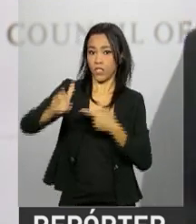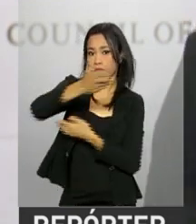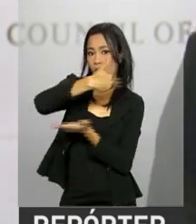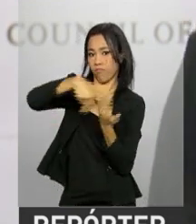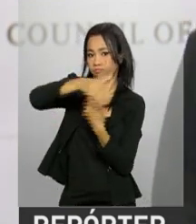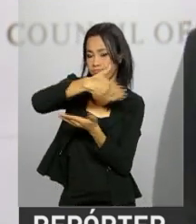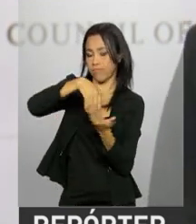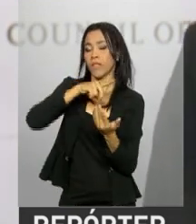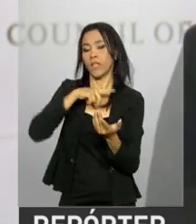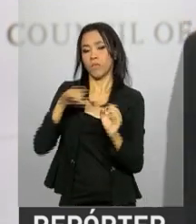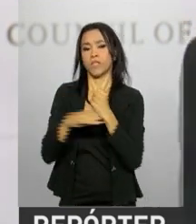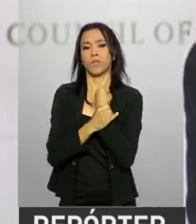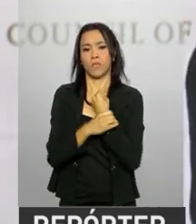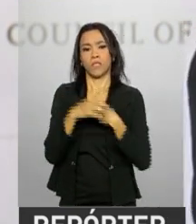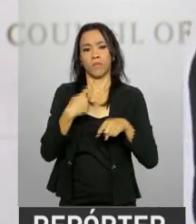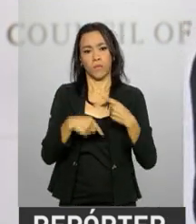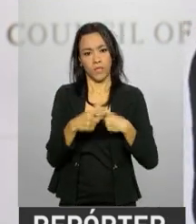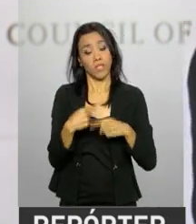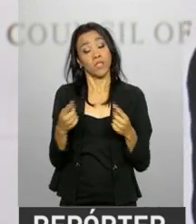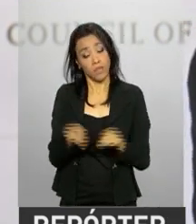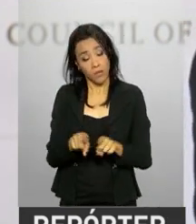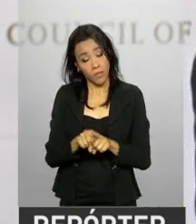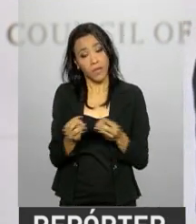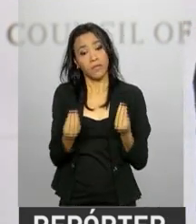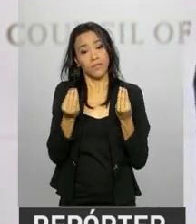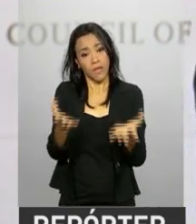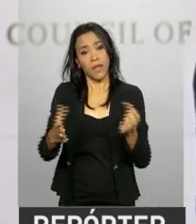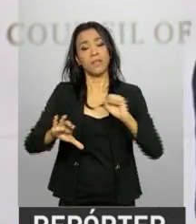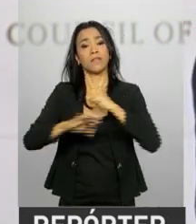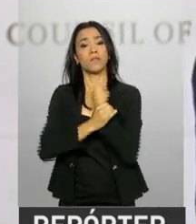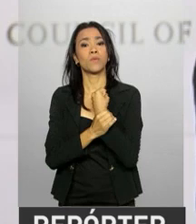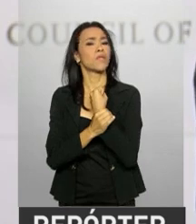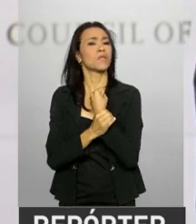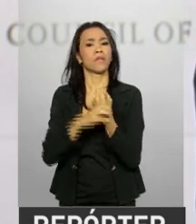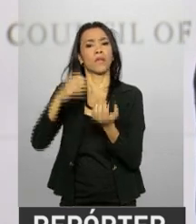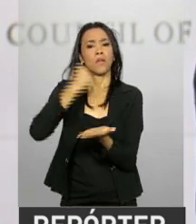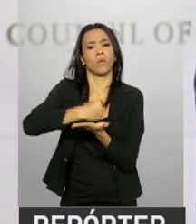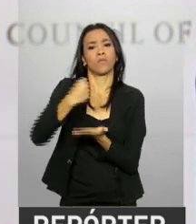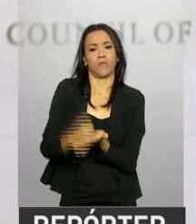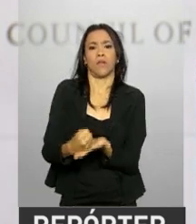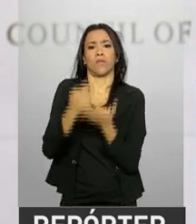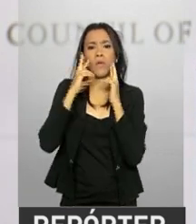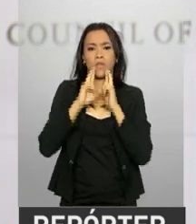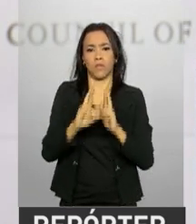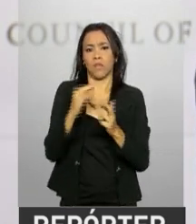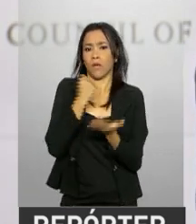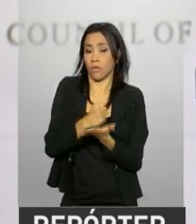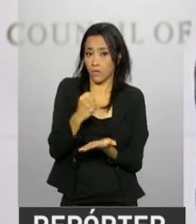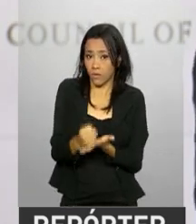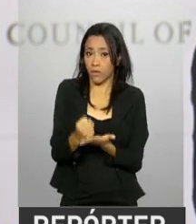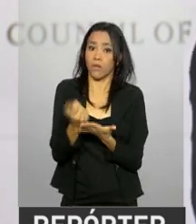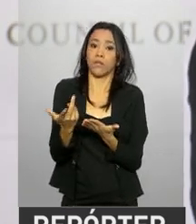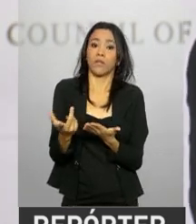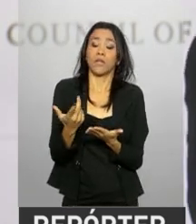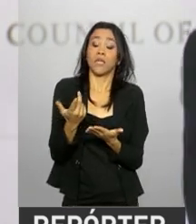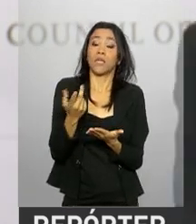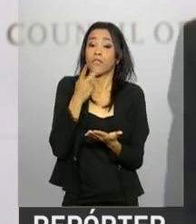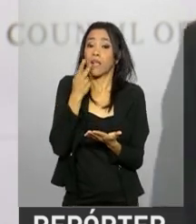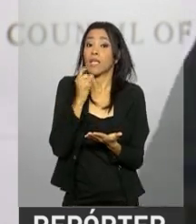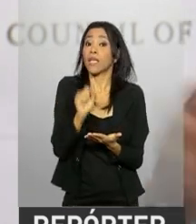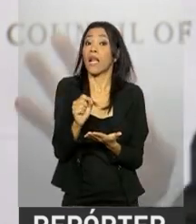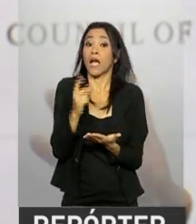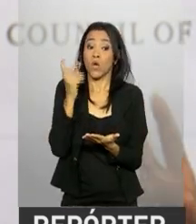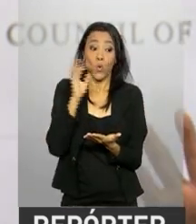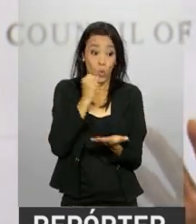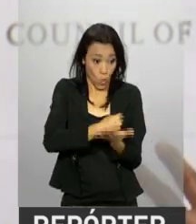estabilidade política o que também dá segurança jurídica porque nós temos alardeado que lá no Brasil o que